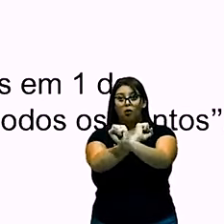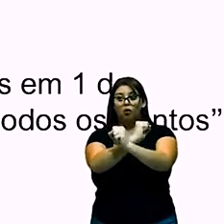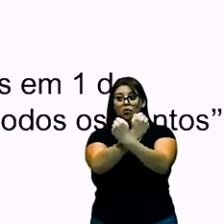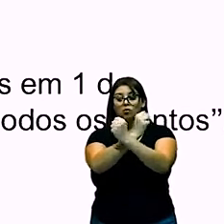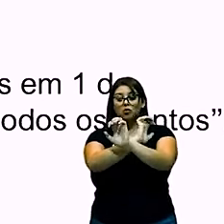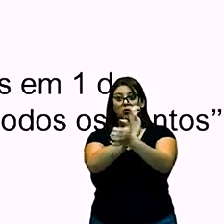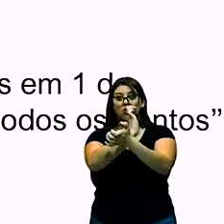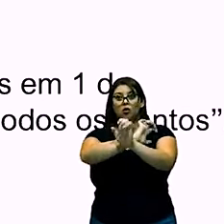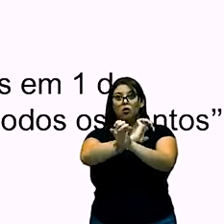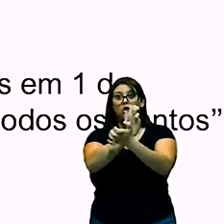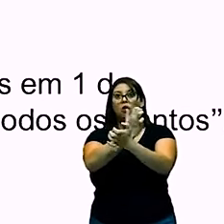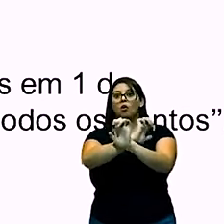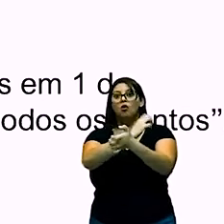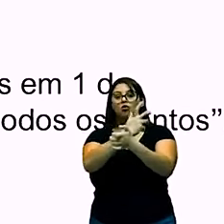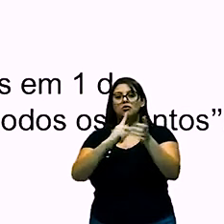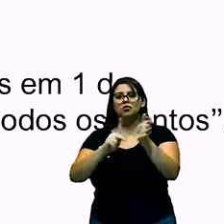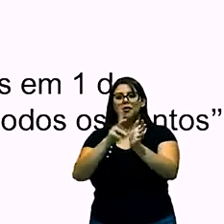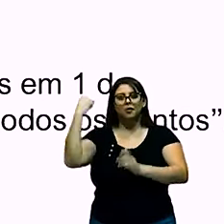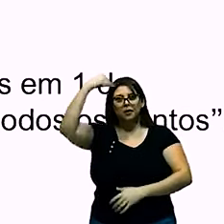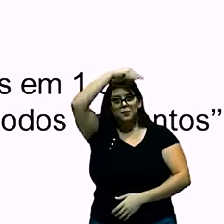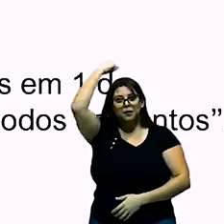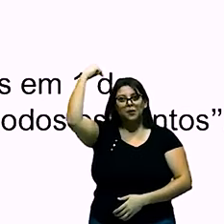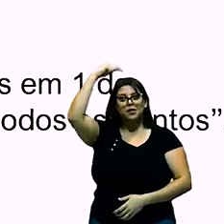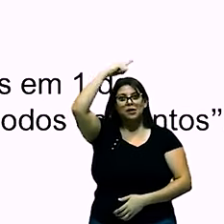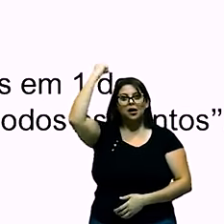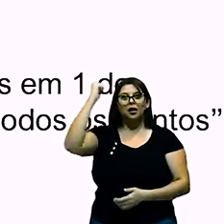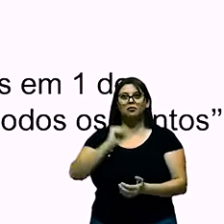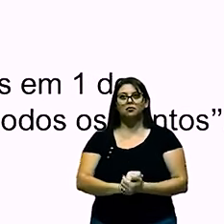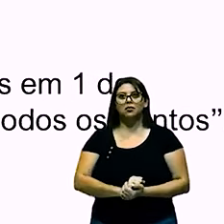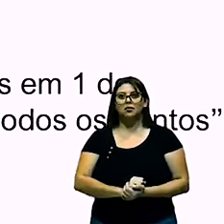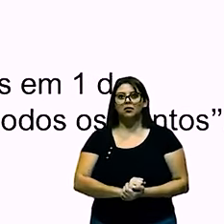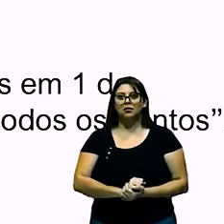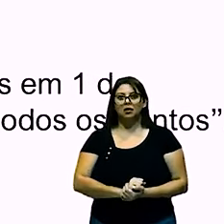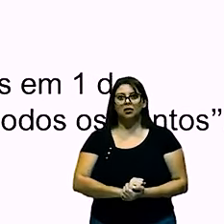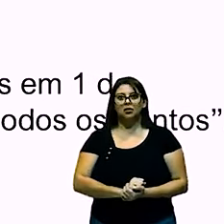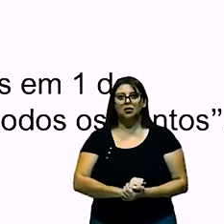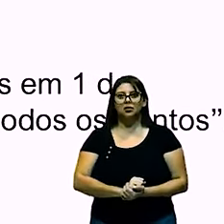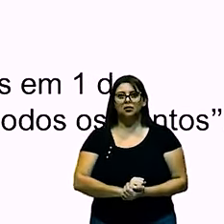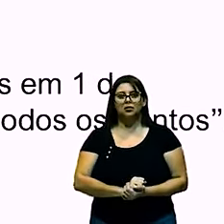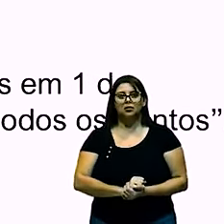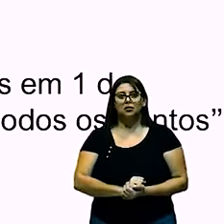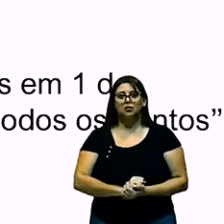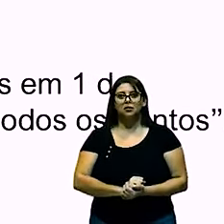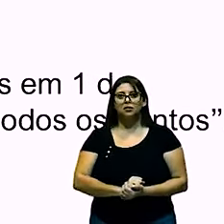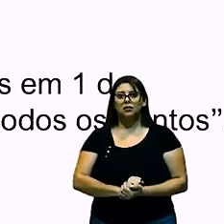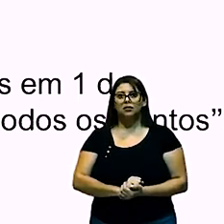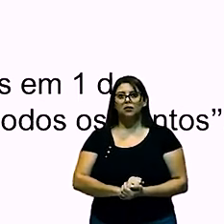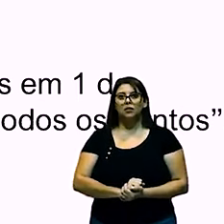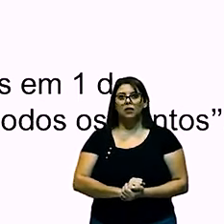novembro, que era o dia de Todos os Santos, na tradição católica, haveria uma grande